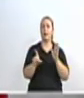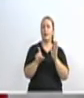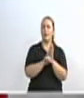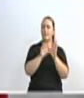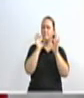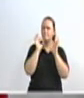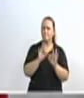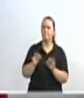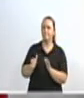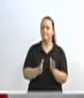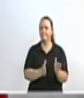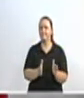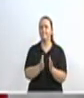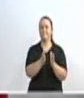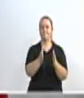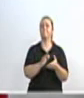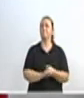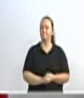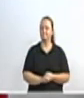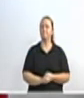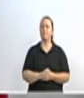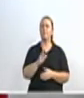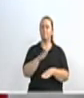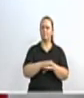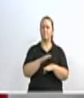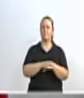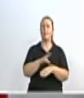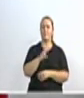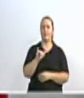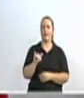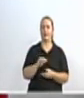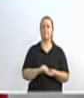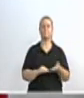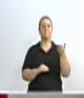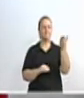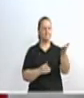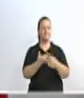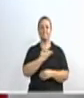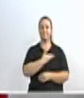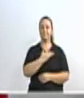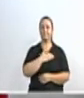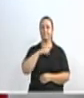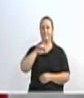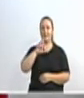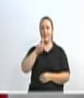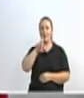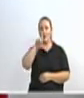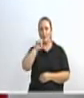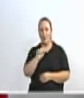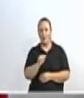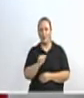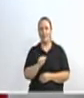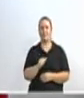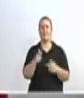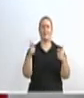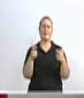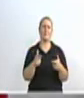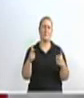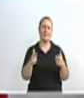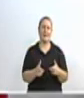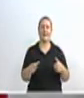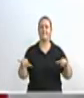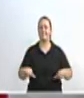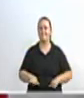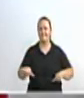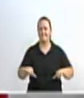devidamente encaminhada, e isso aqui nós faremos. Seu Lula, nosso amigo, lá daquele tão sofrido, né, tão